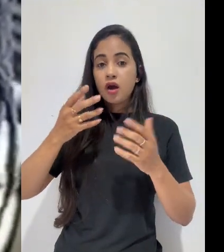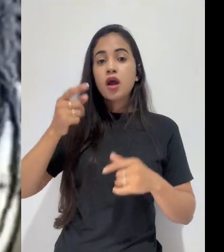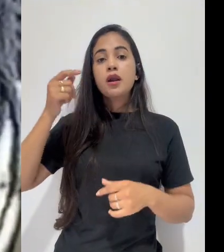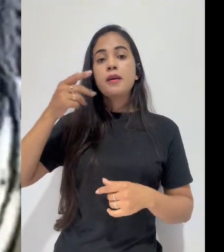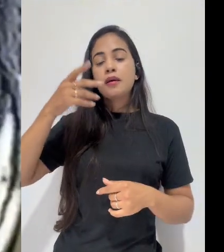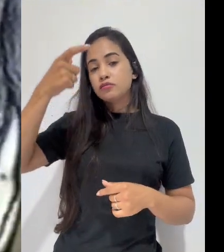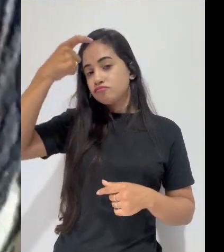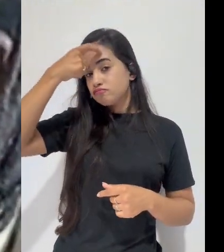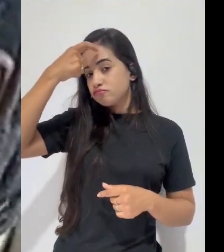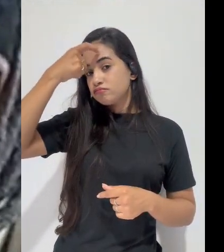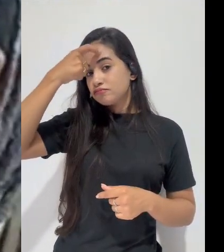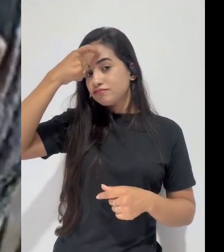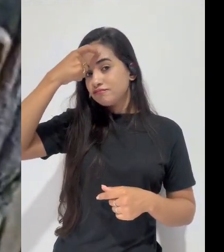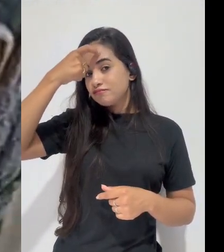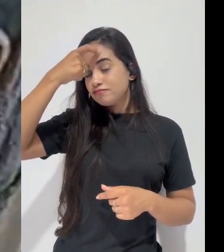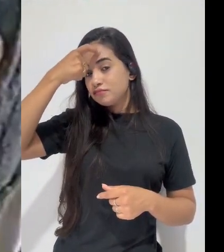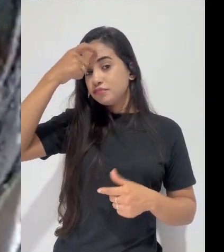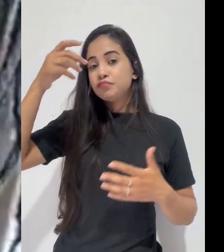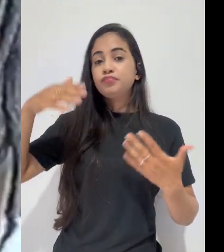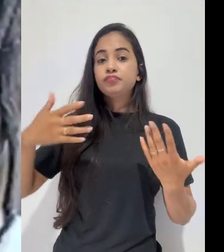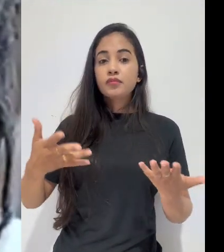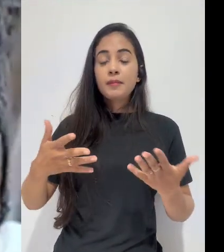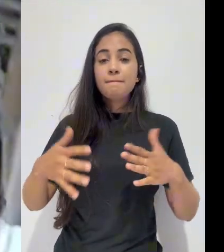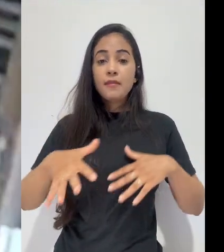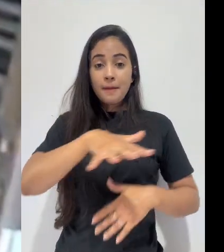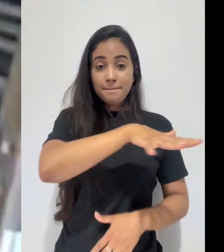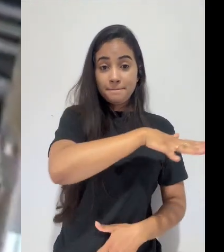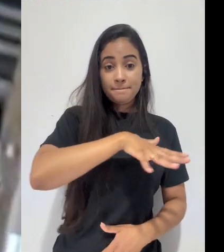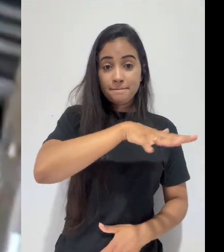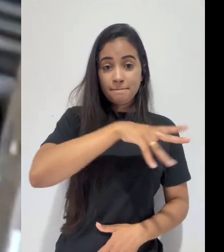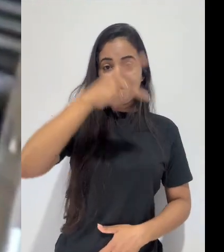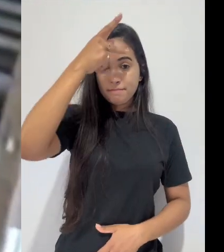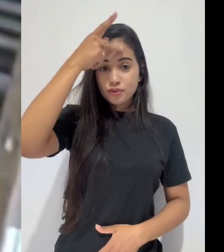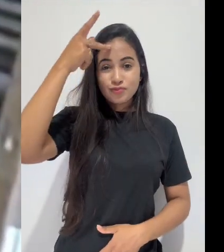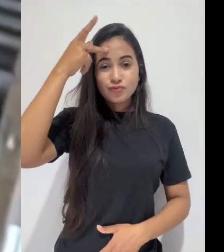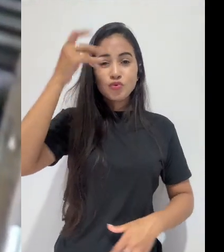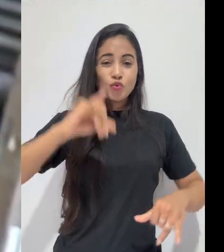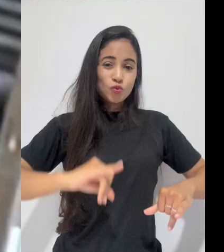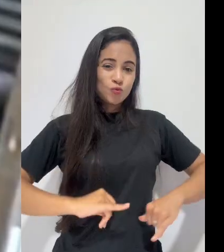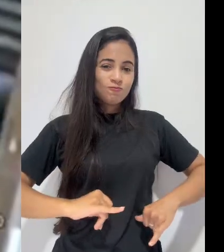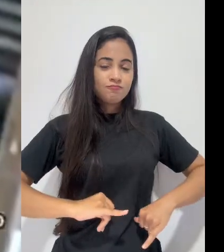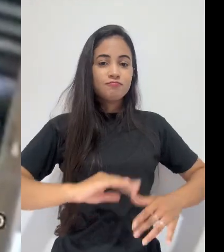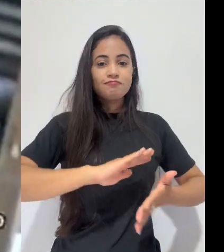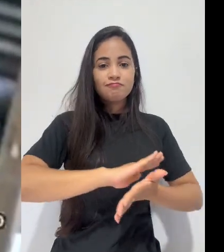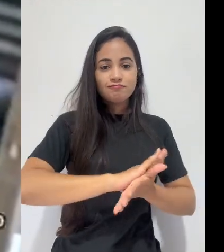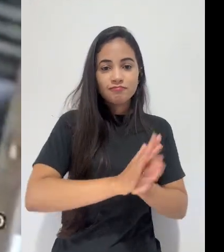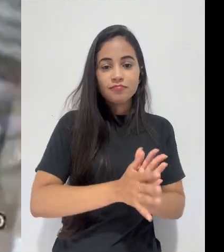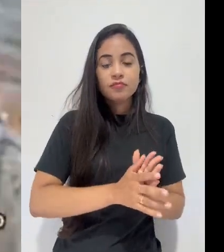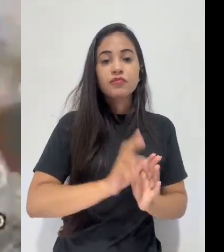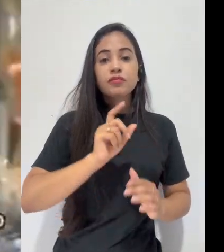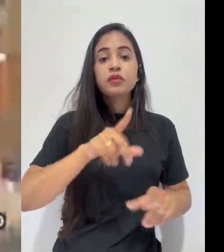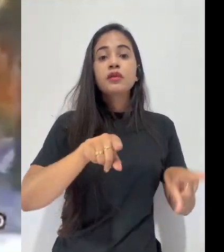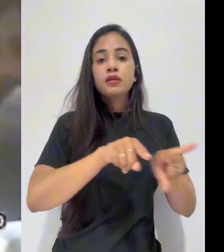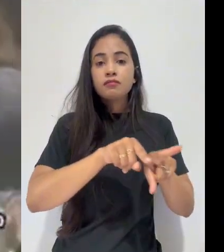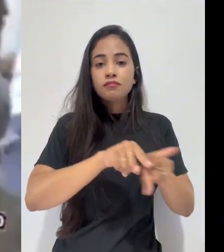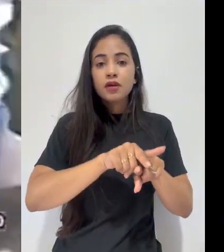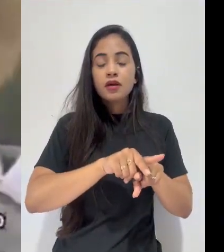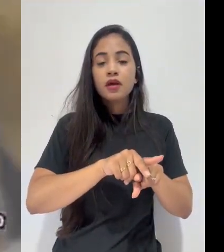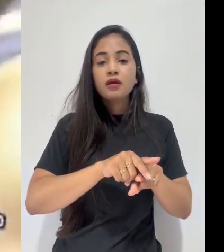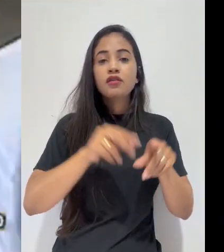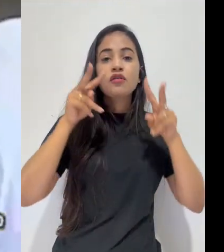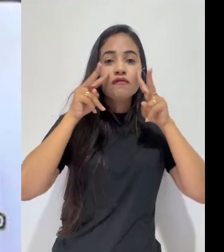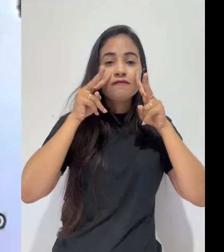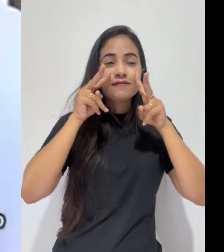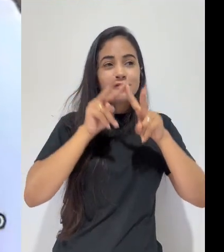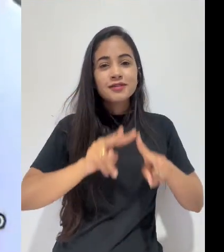de discriminar alguém. Por outro lado, né, as pessoas as vítimas do racismo passam a ter também